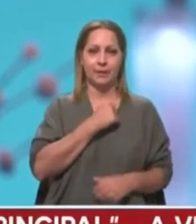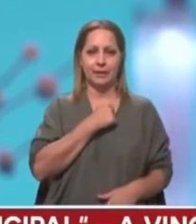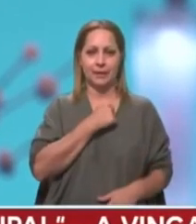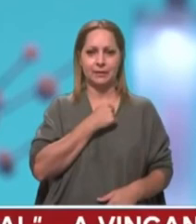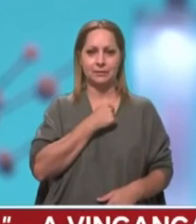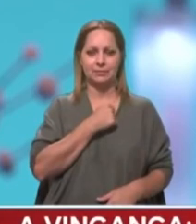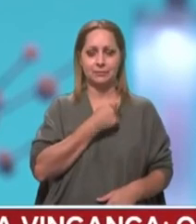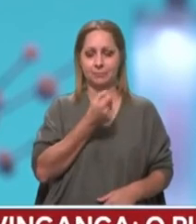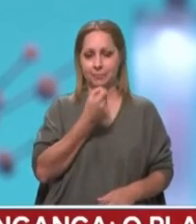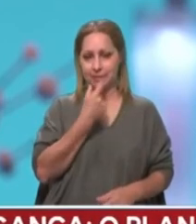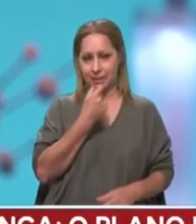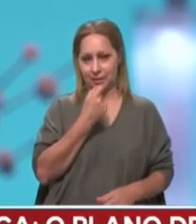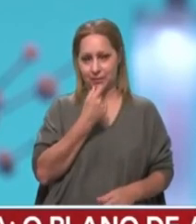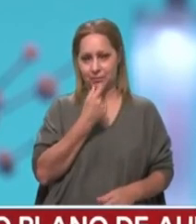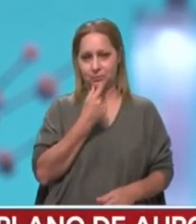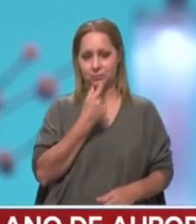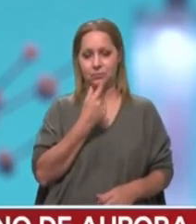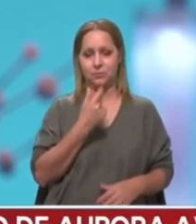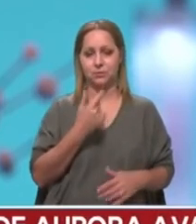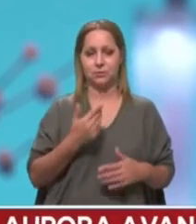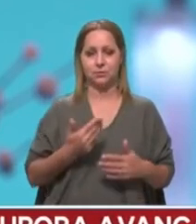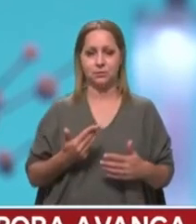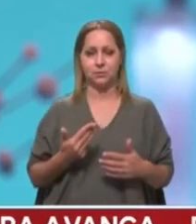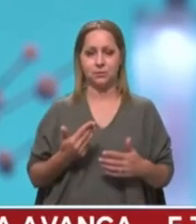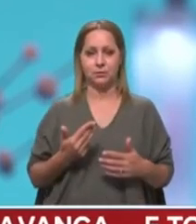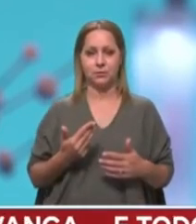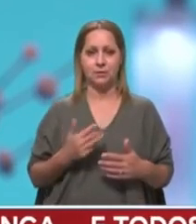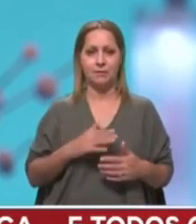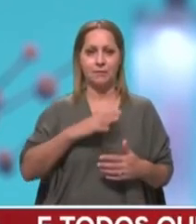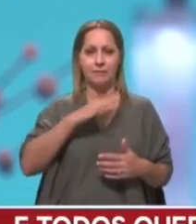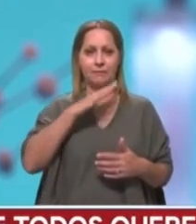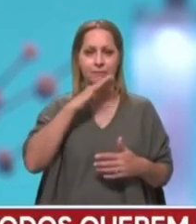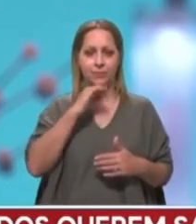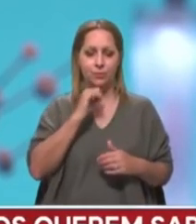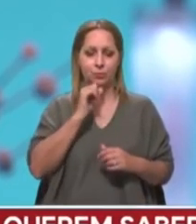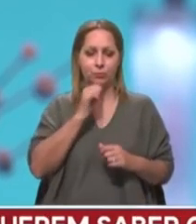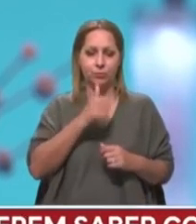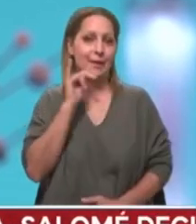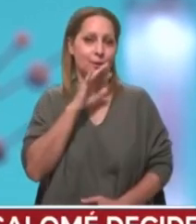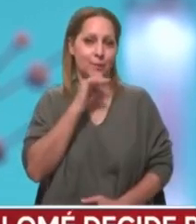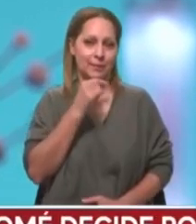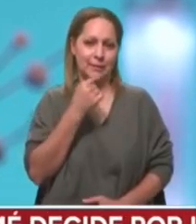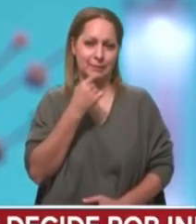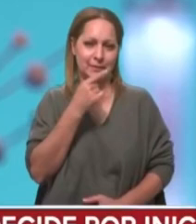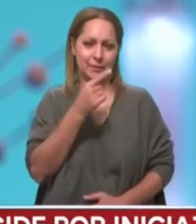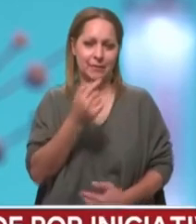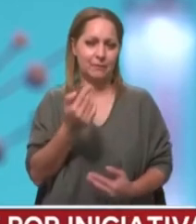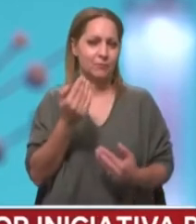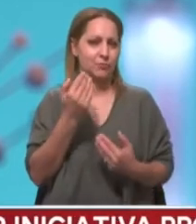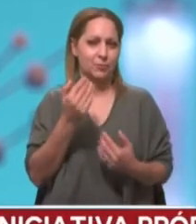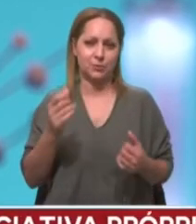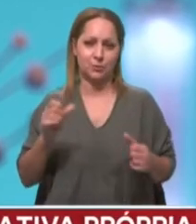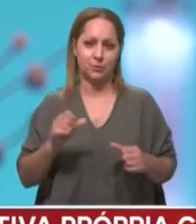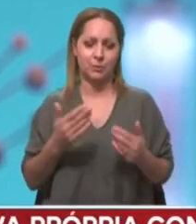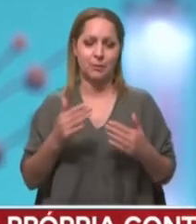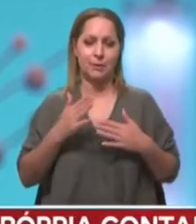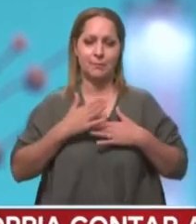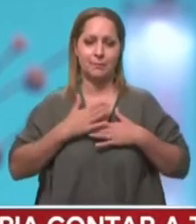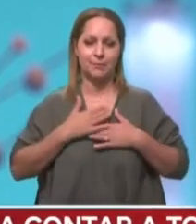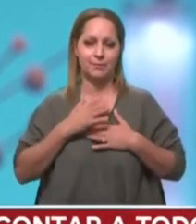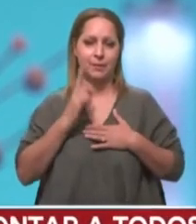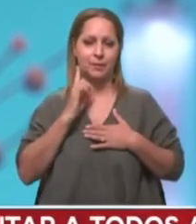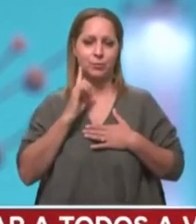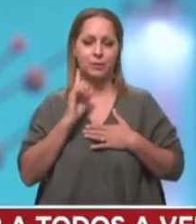fui medicado. A perca de um filho assim, qualquer pessoa, né? O mais importante para mim é o